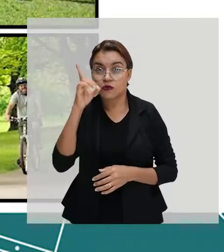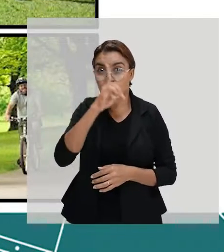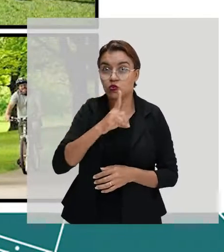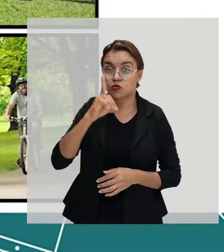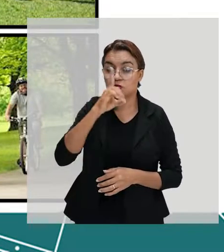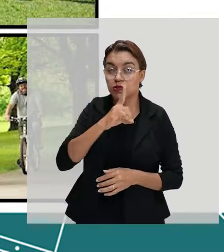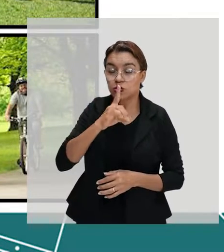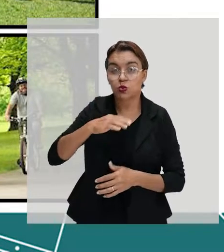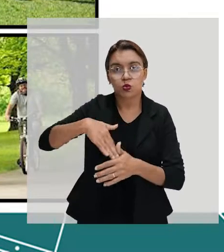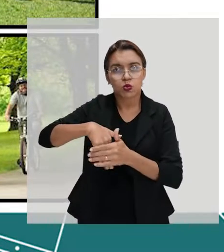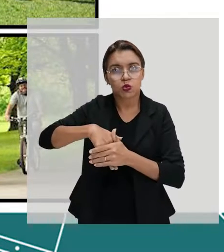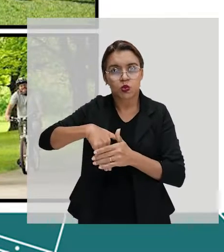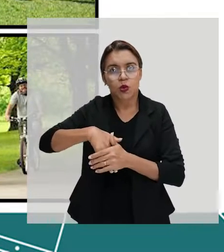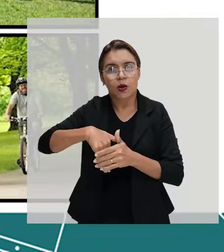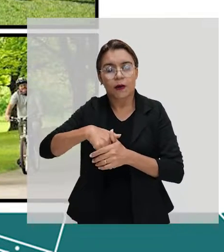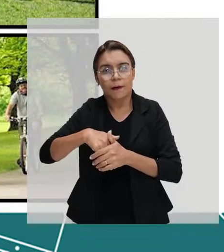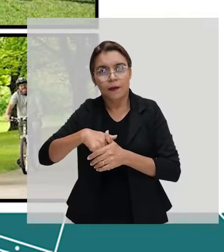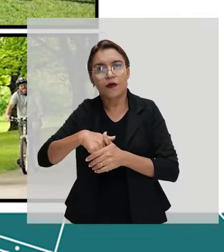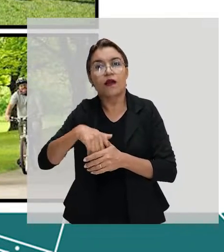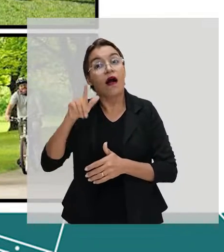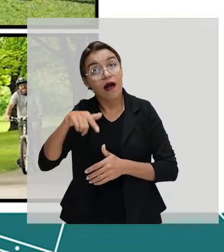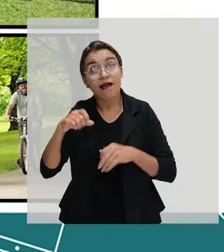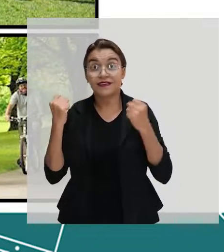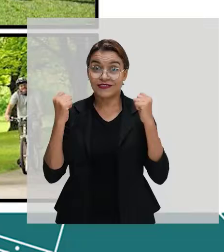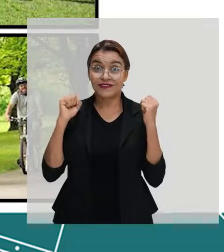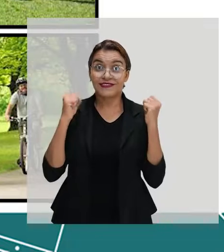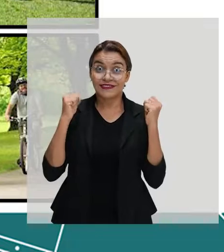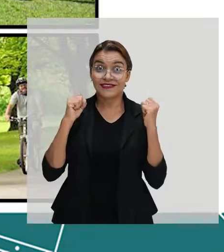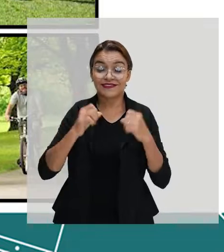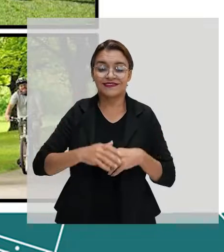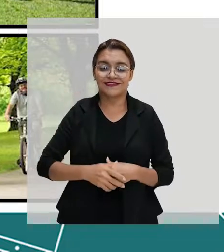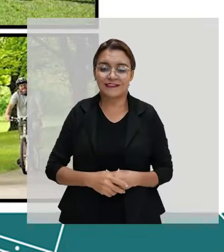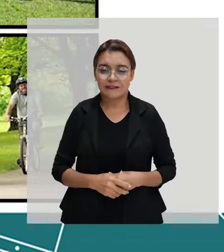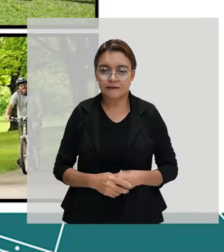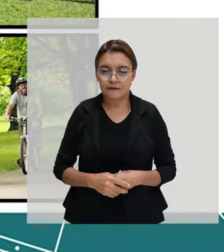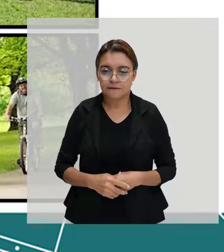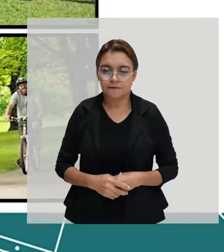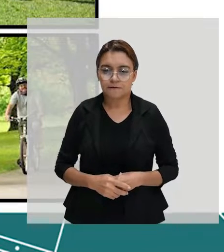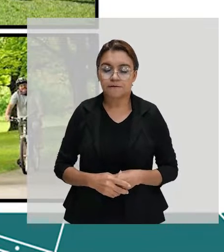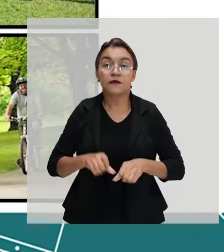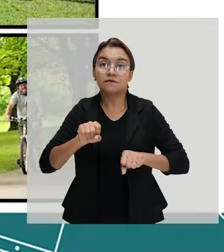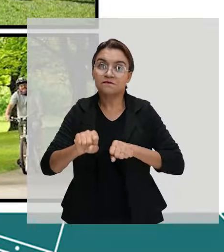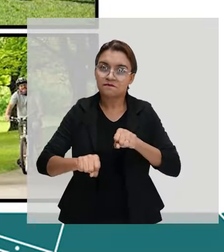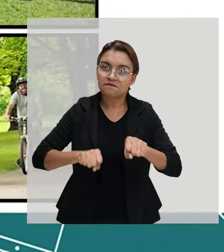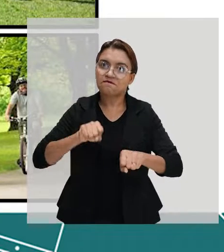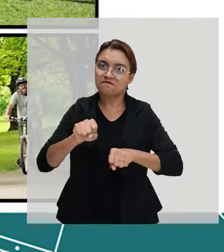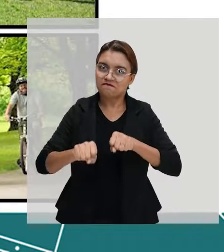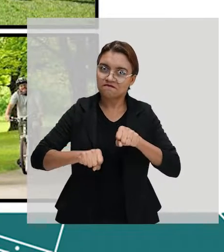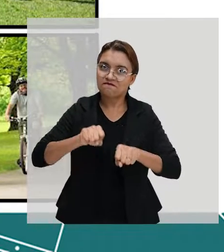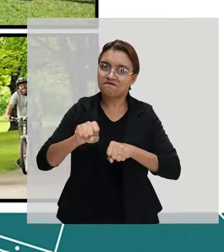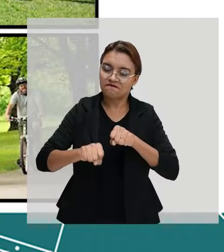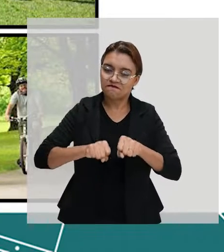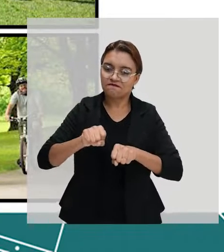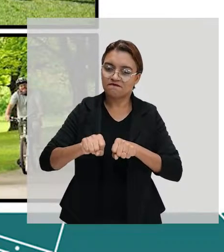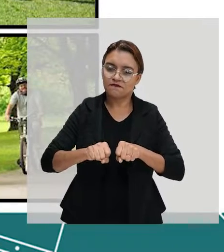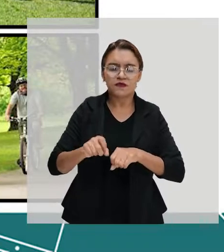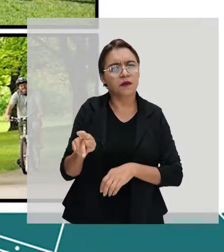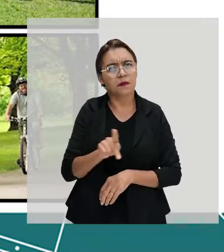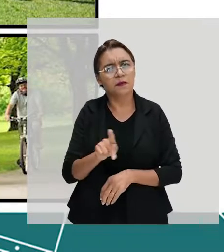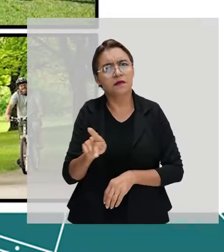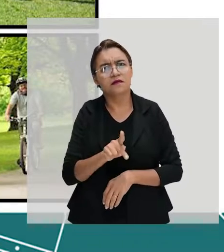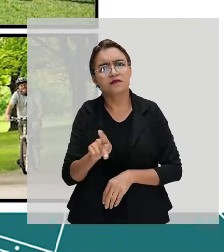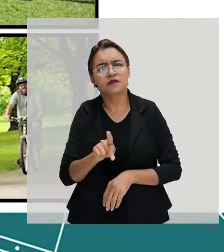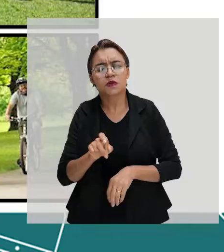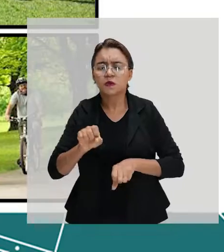ele aperta de final de semana então entra no quadro de atividade física andar de bicicleta tô soltando